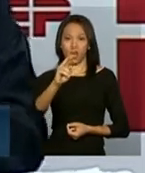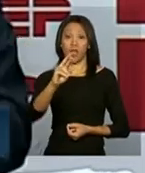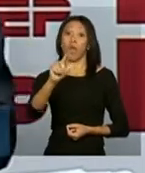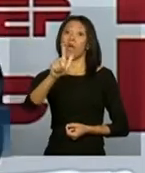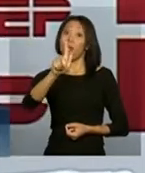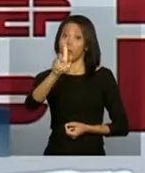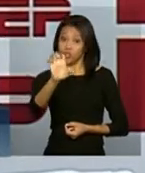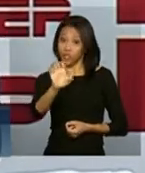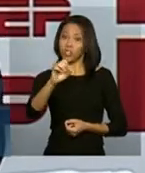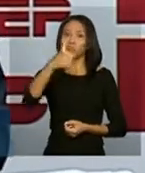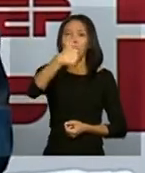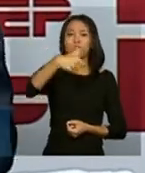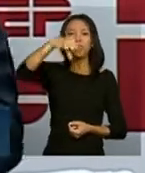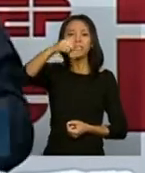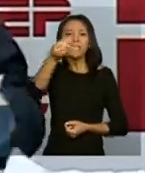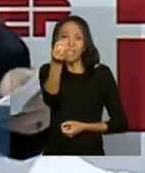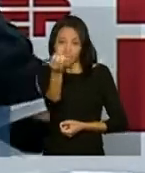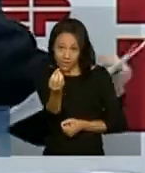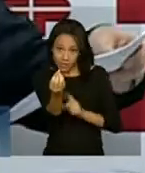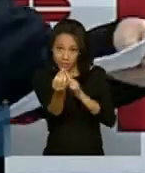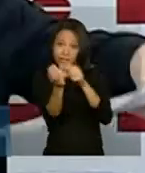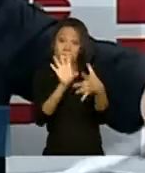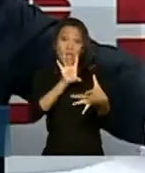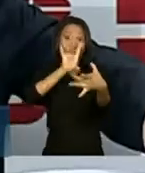1960 que contextualizava